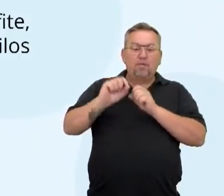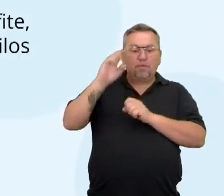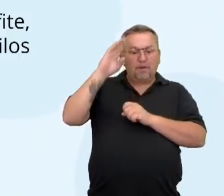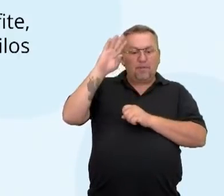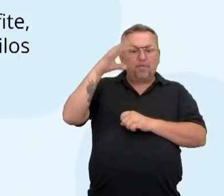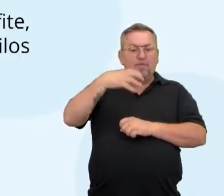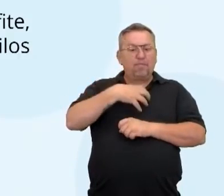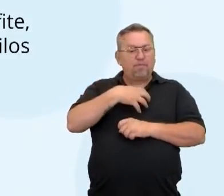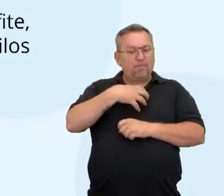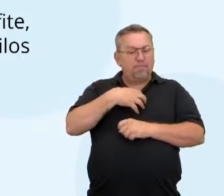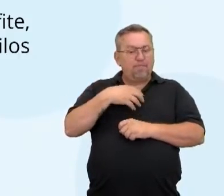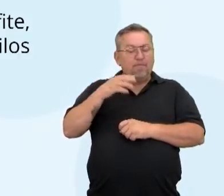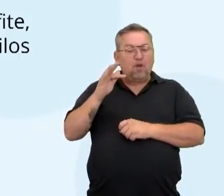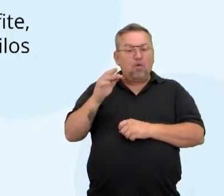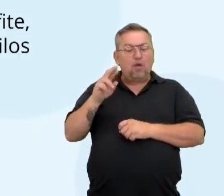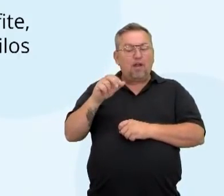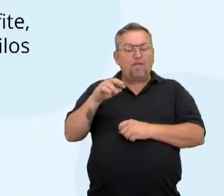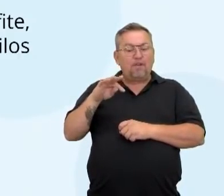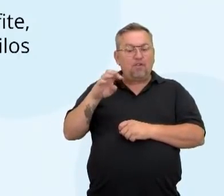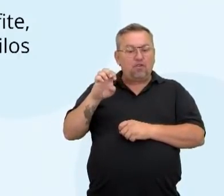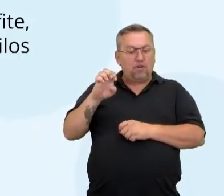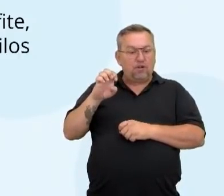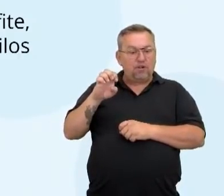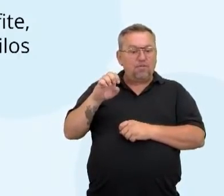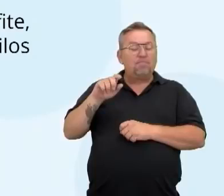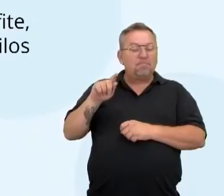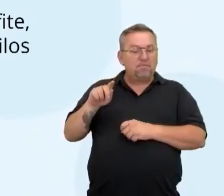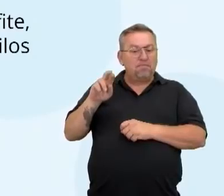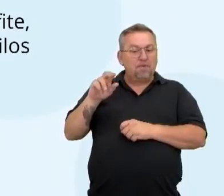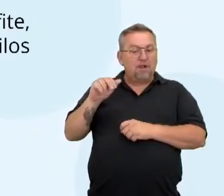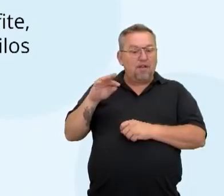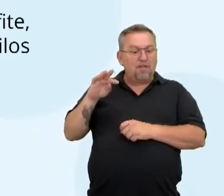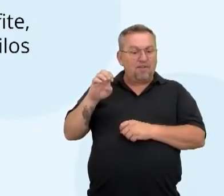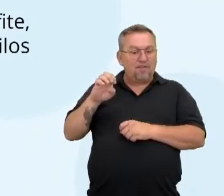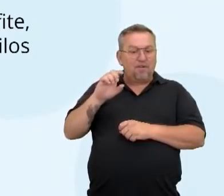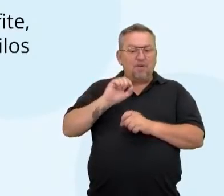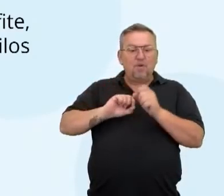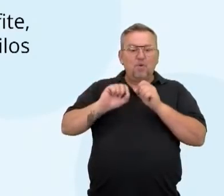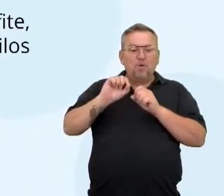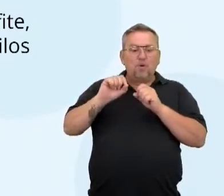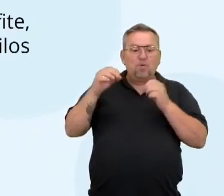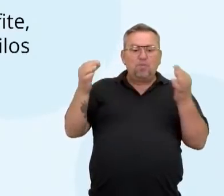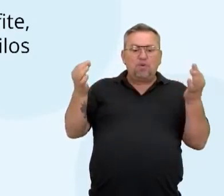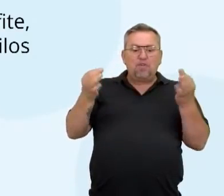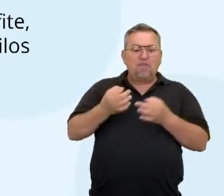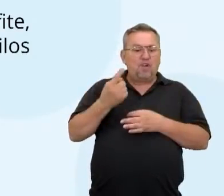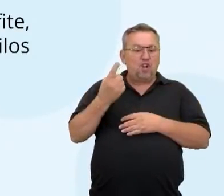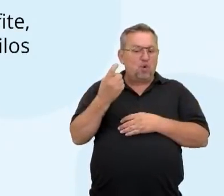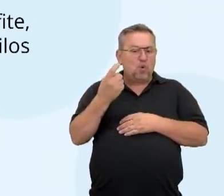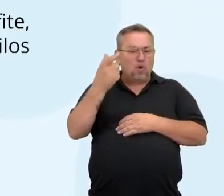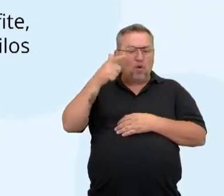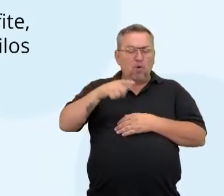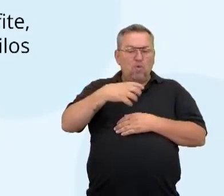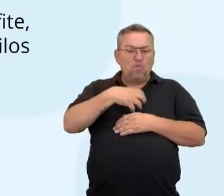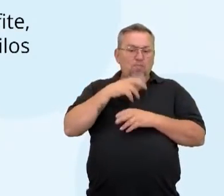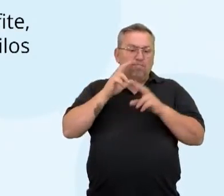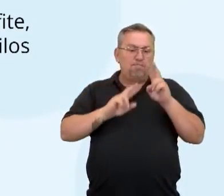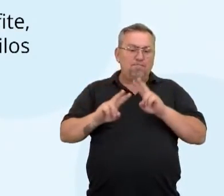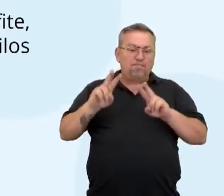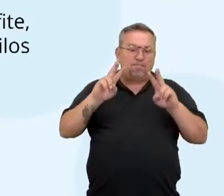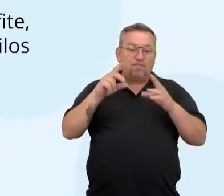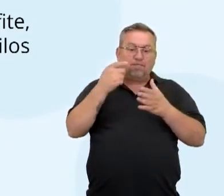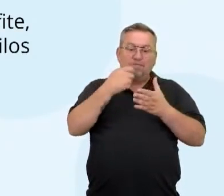quais são as principais características do grafite, que a gente acabou de citar ainda agora, que o tornam tão único em relação a outros estilos